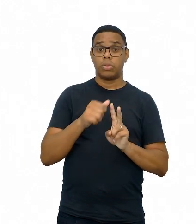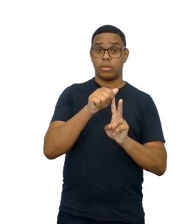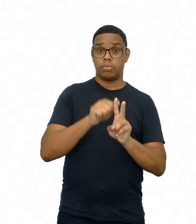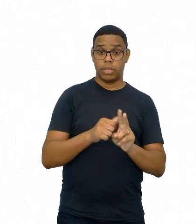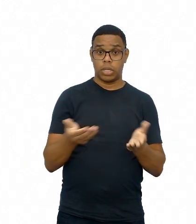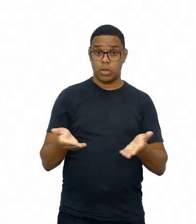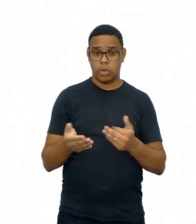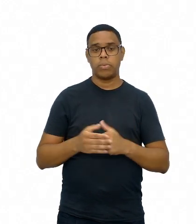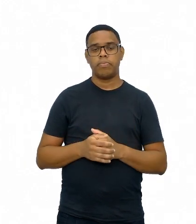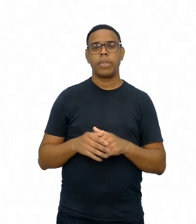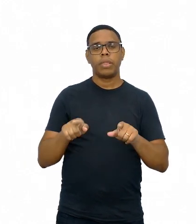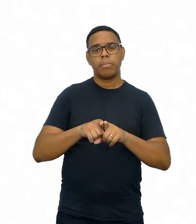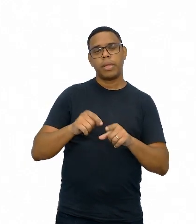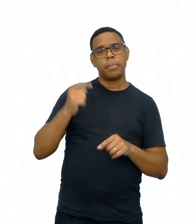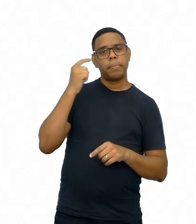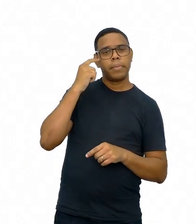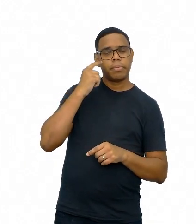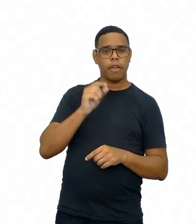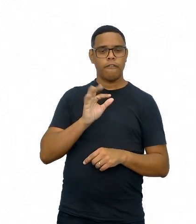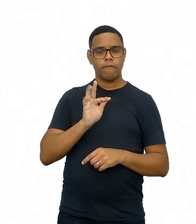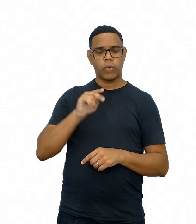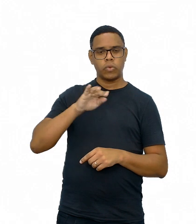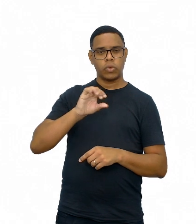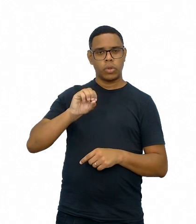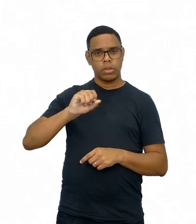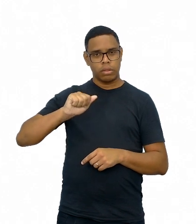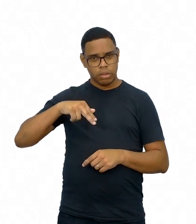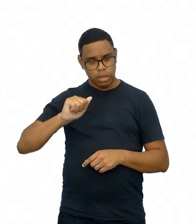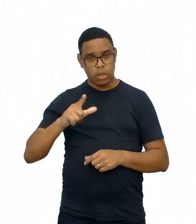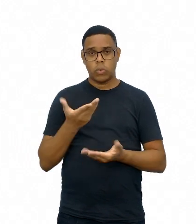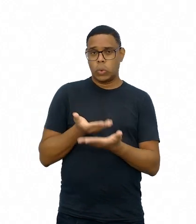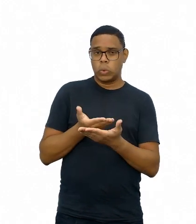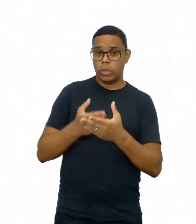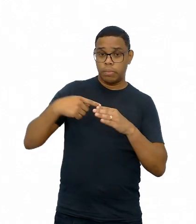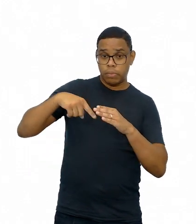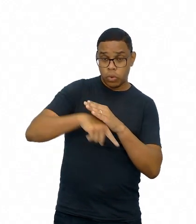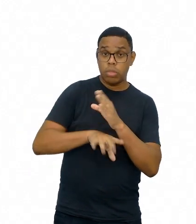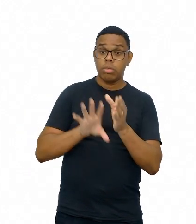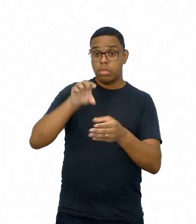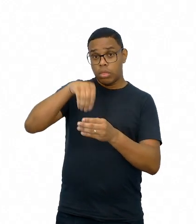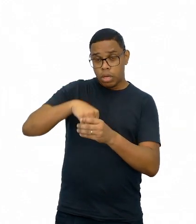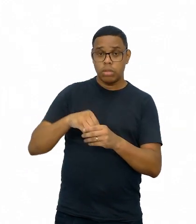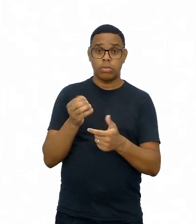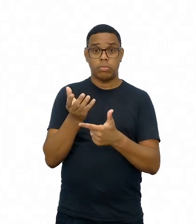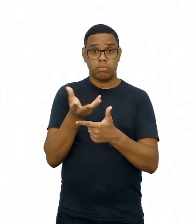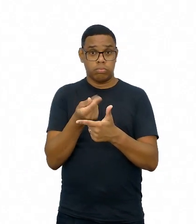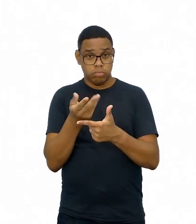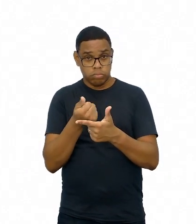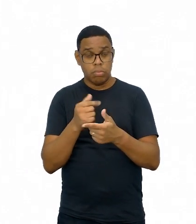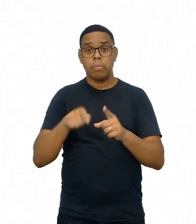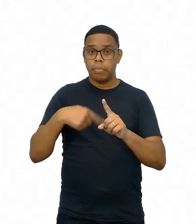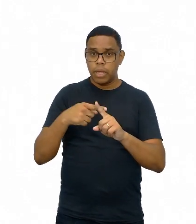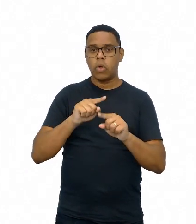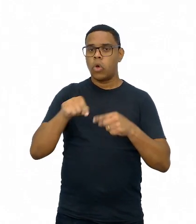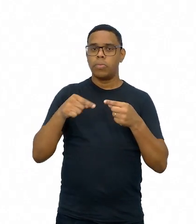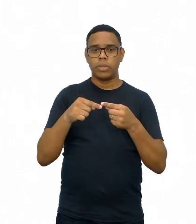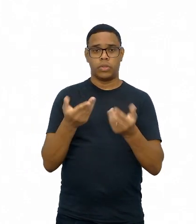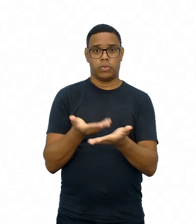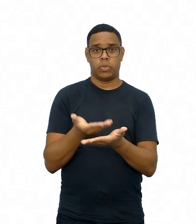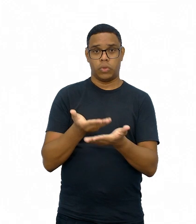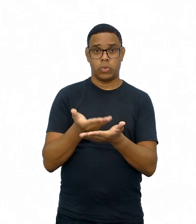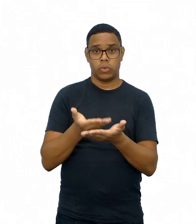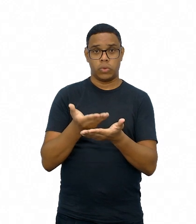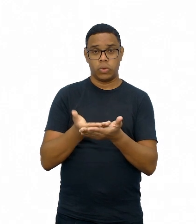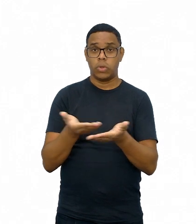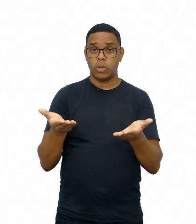e aprofundar o pensamento funcional, que está dentro do pensamento algébrico e será objeto de estudo aí